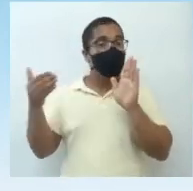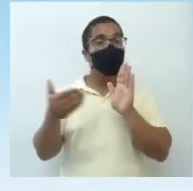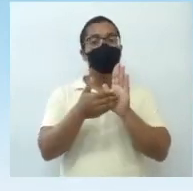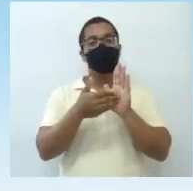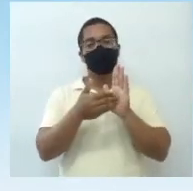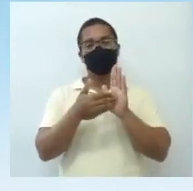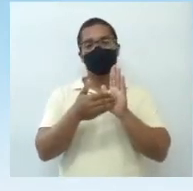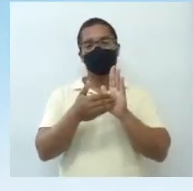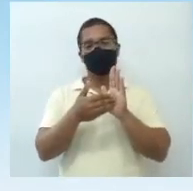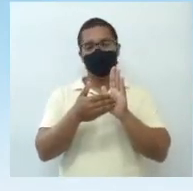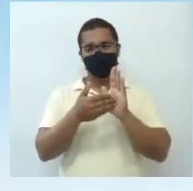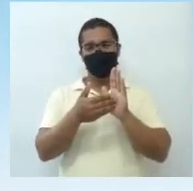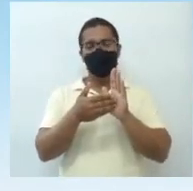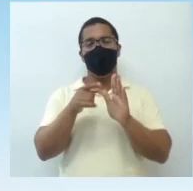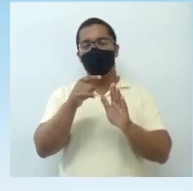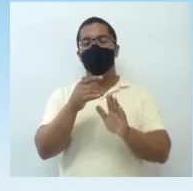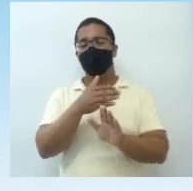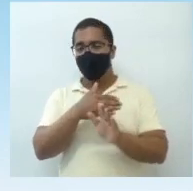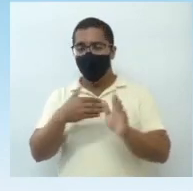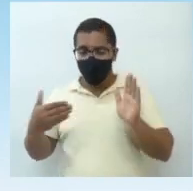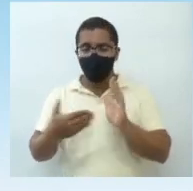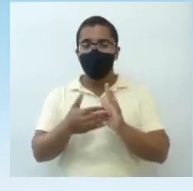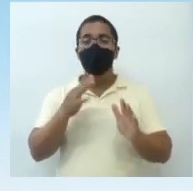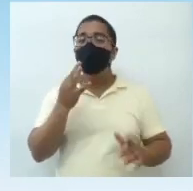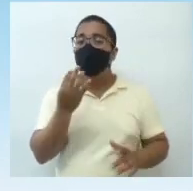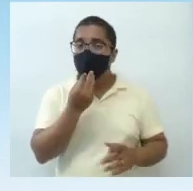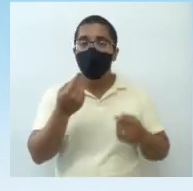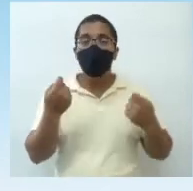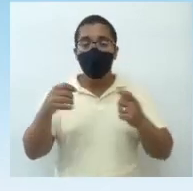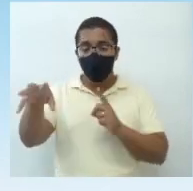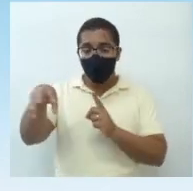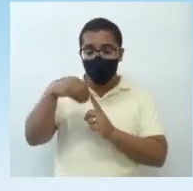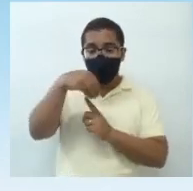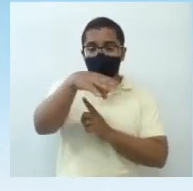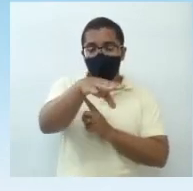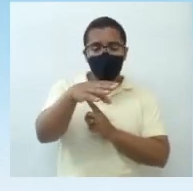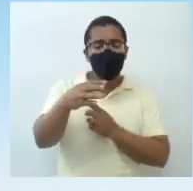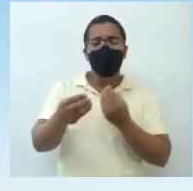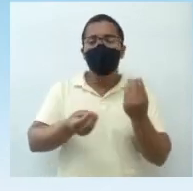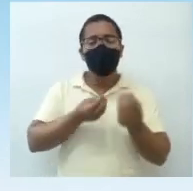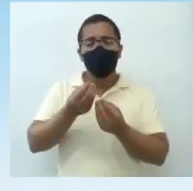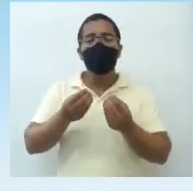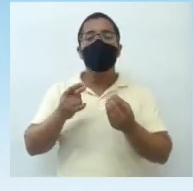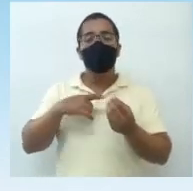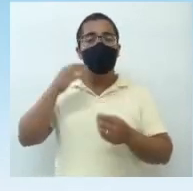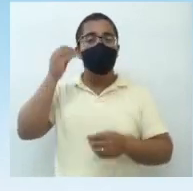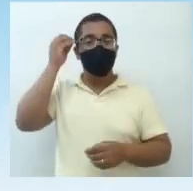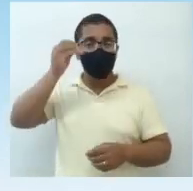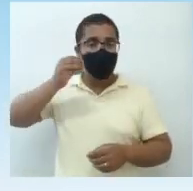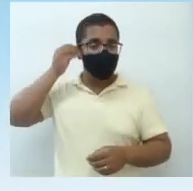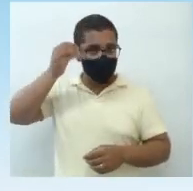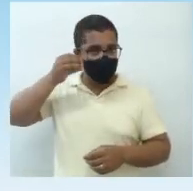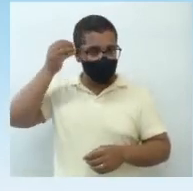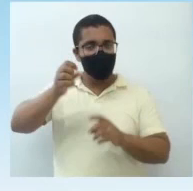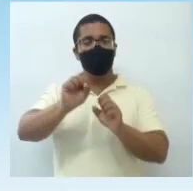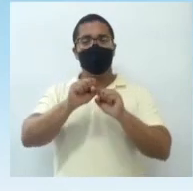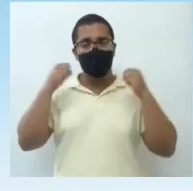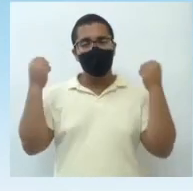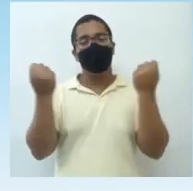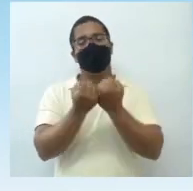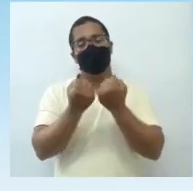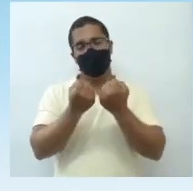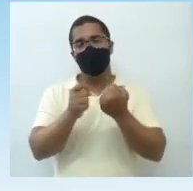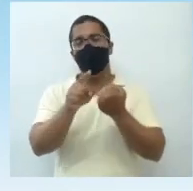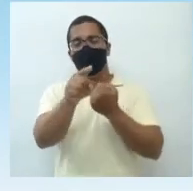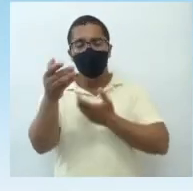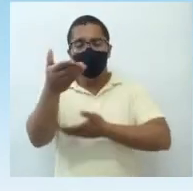todo conhecimento ele é mediado através de que ele é mediada através de uma experiência social ou seja da forma